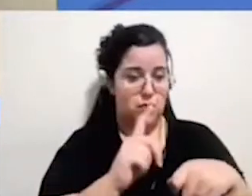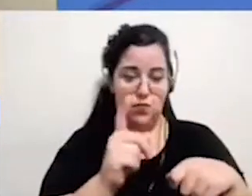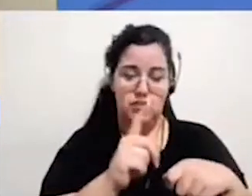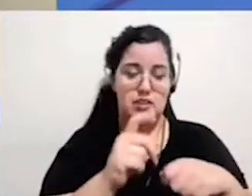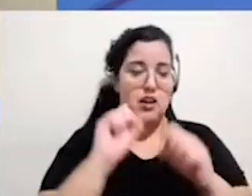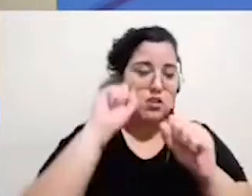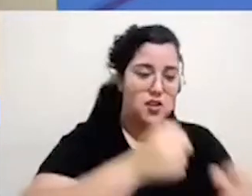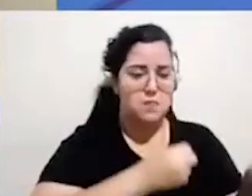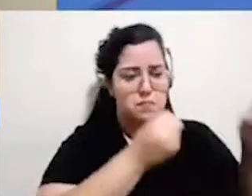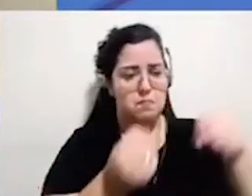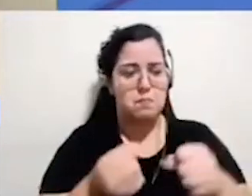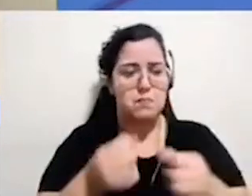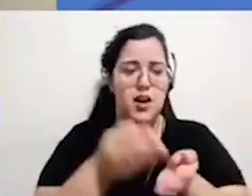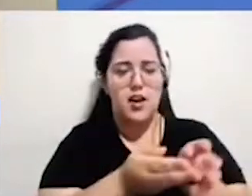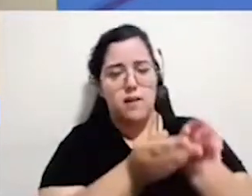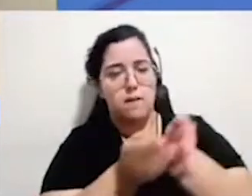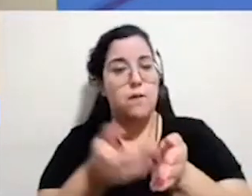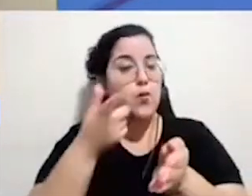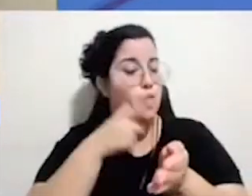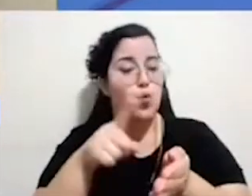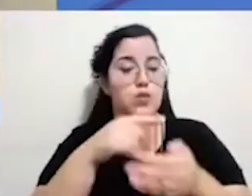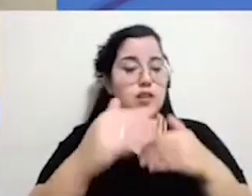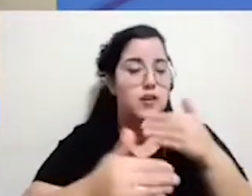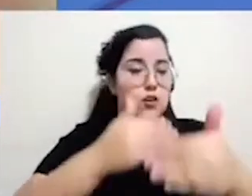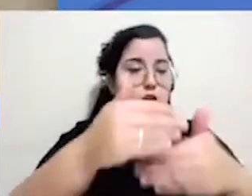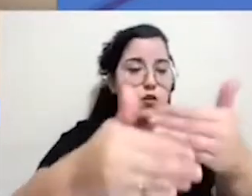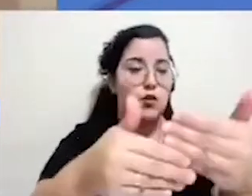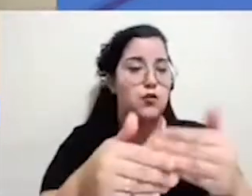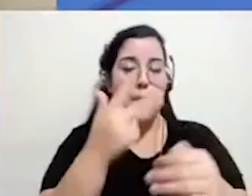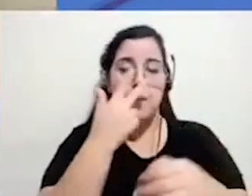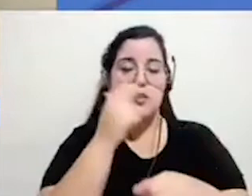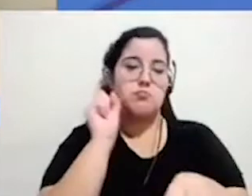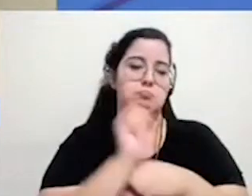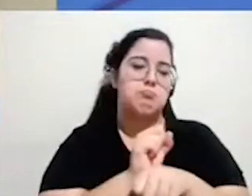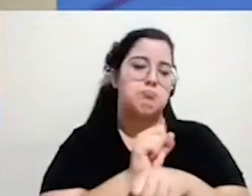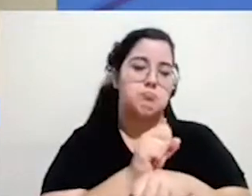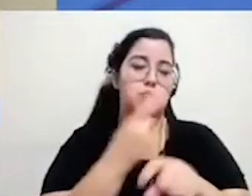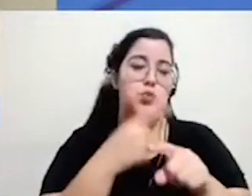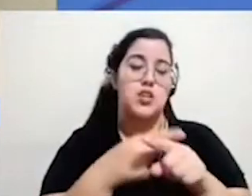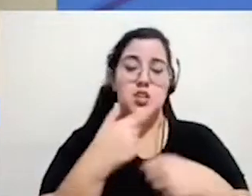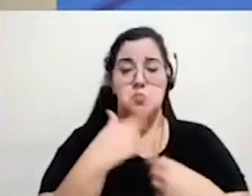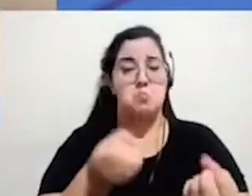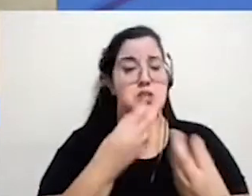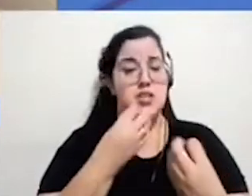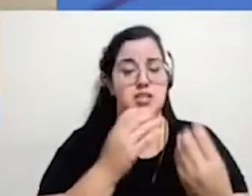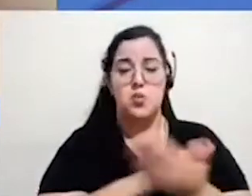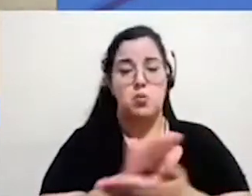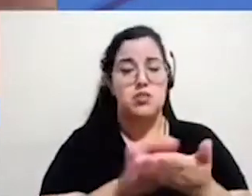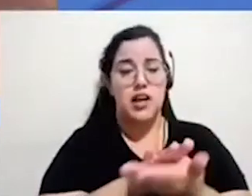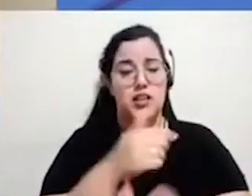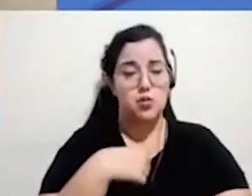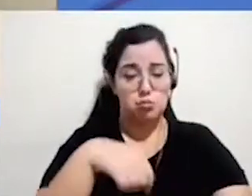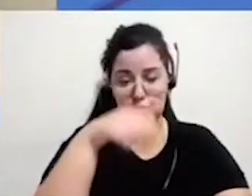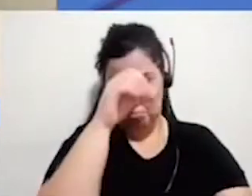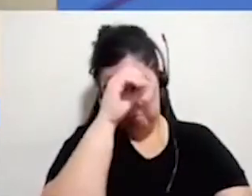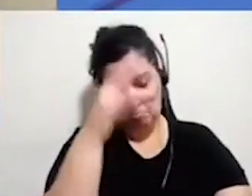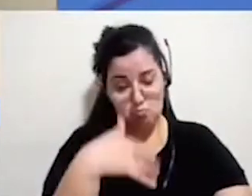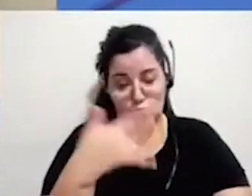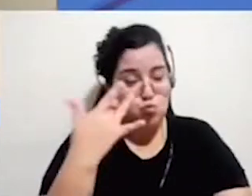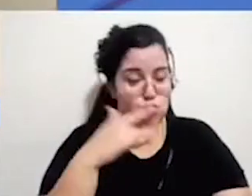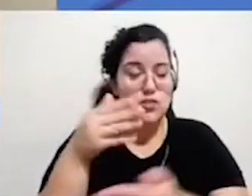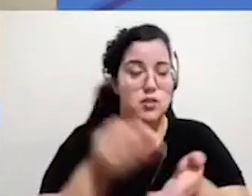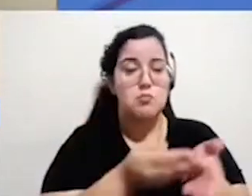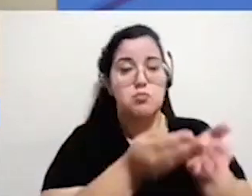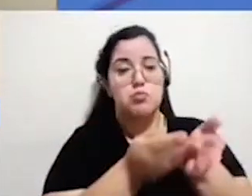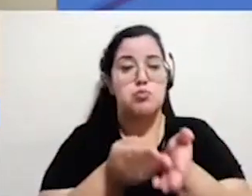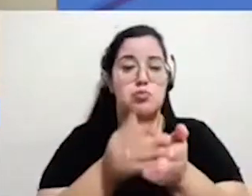porque você não deu remo para ele, porque você não formou, você não ensinou como que é o procedimento, ele não sabe como fazer, enfim. O que